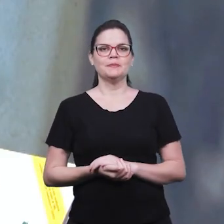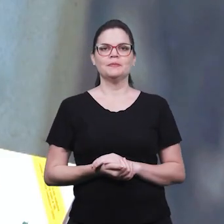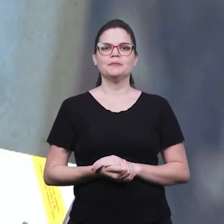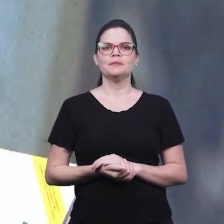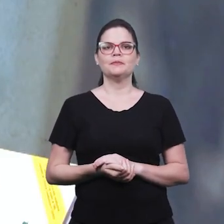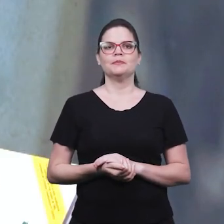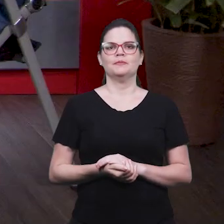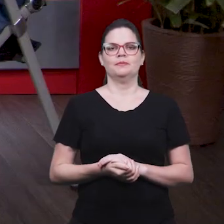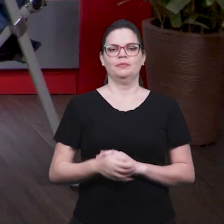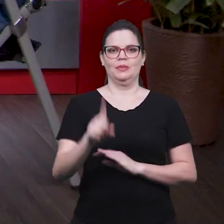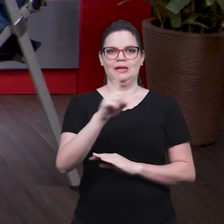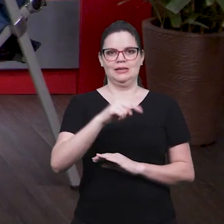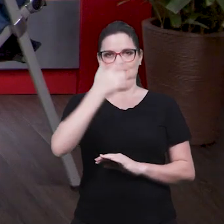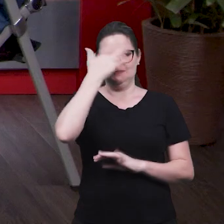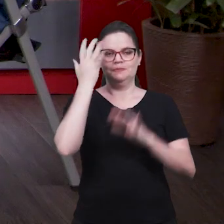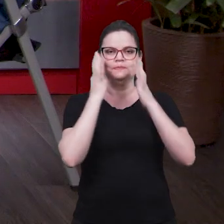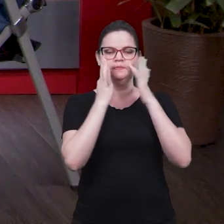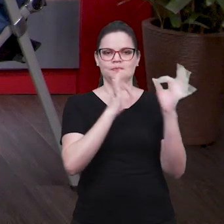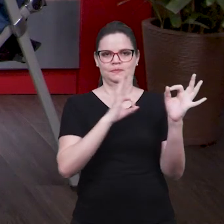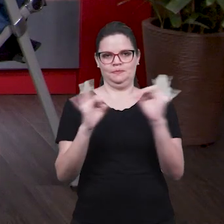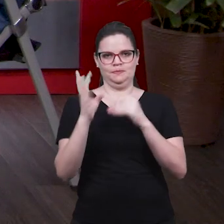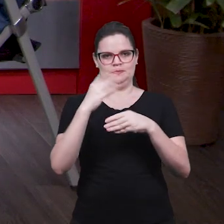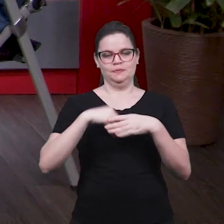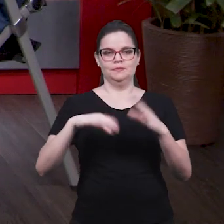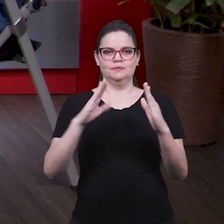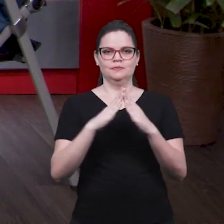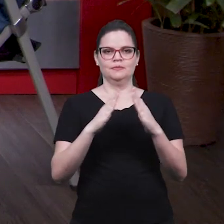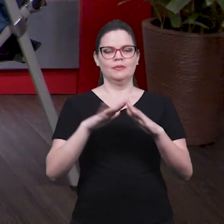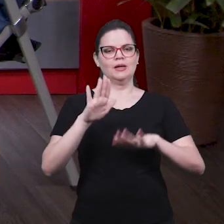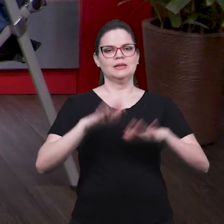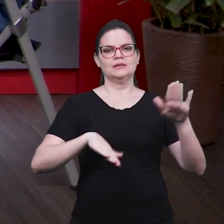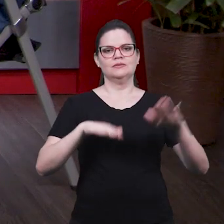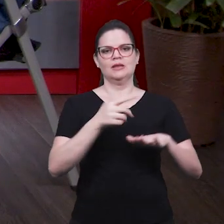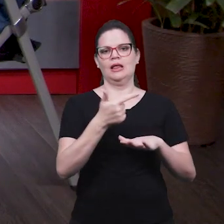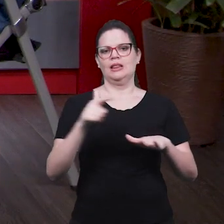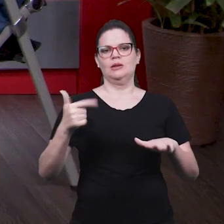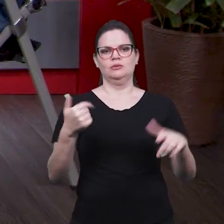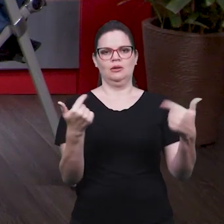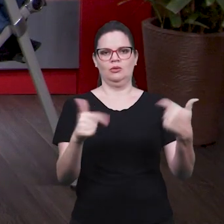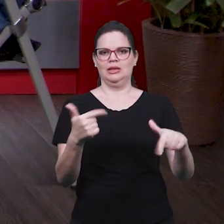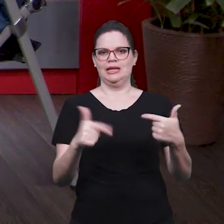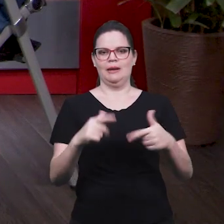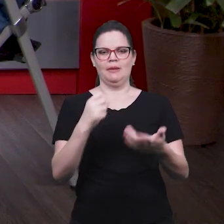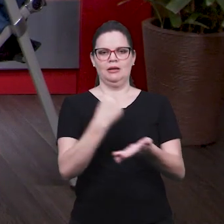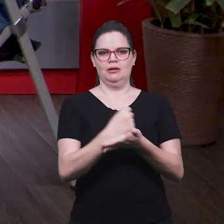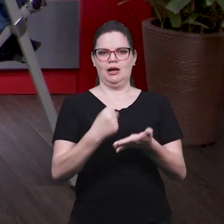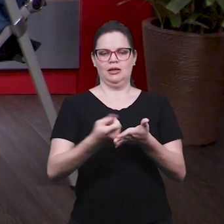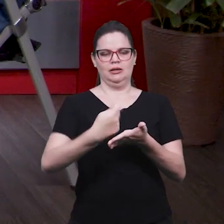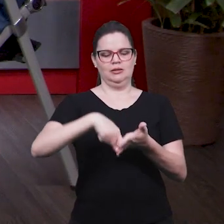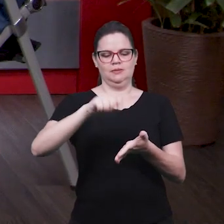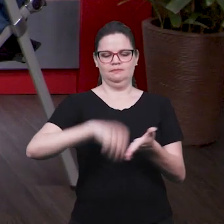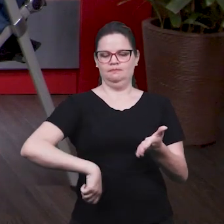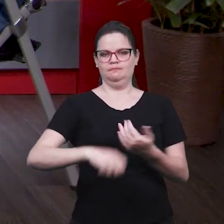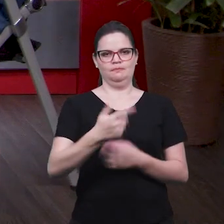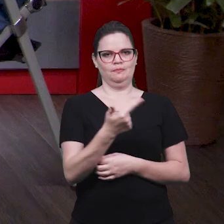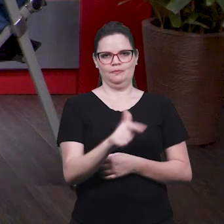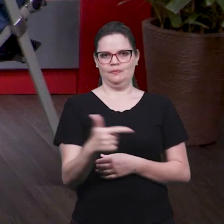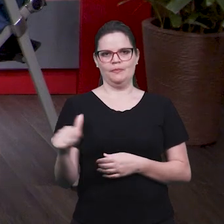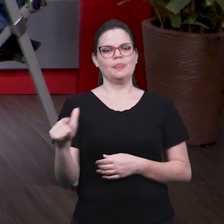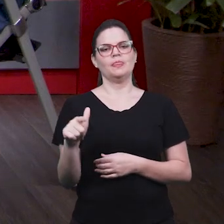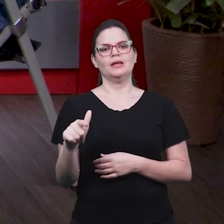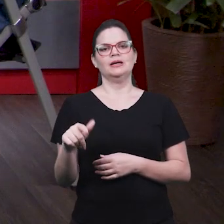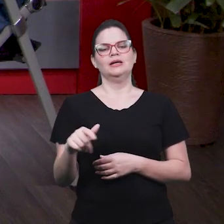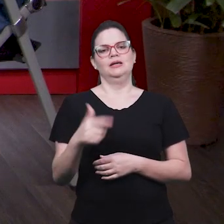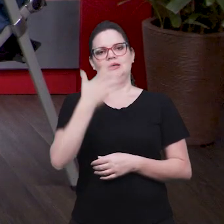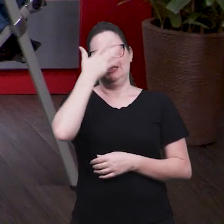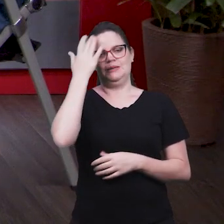Doutora Juliana, para as pessoas que estão nos assistindo em casa, que muitas vezes não têm um emprego formal, né, de carteira assinada,